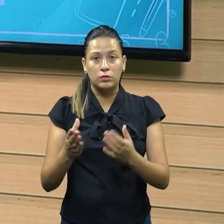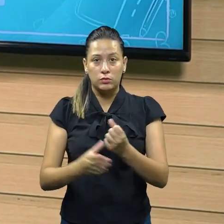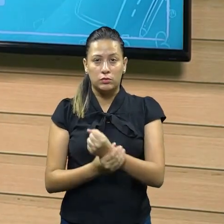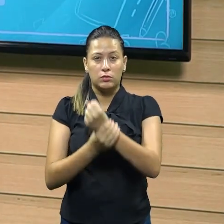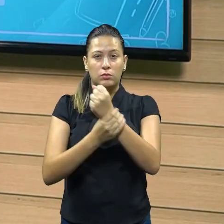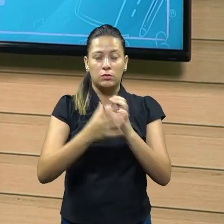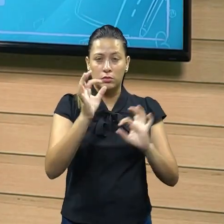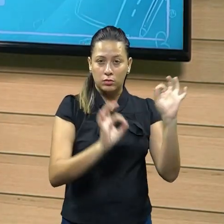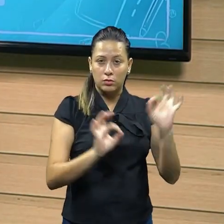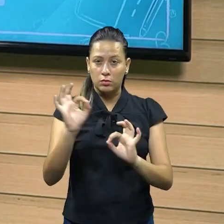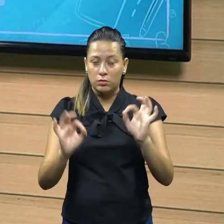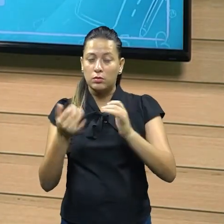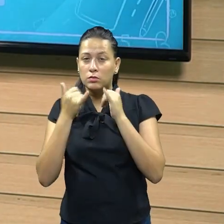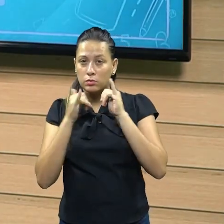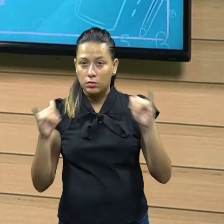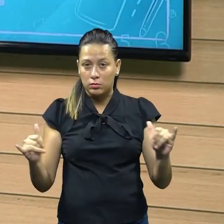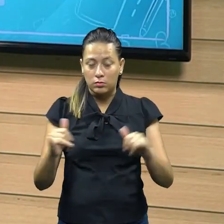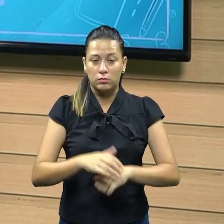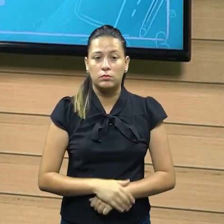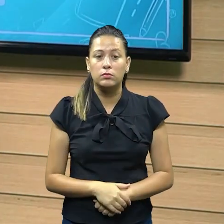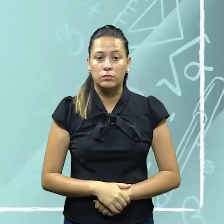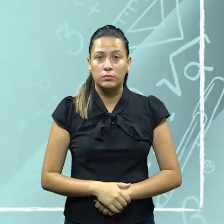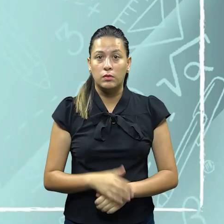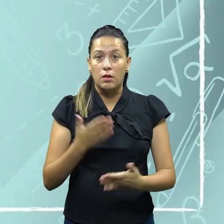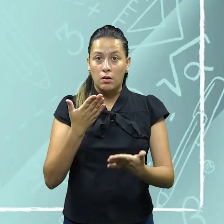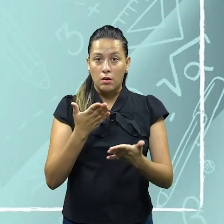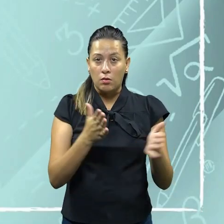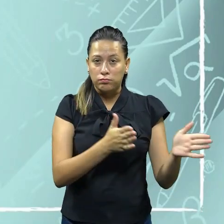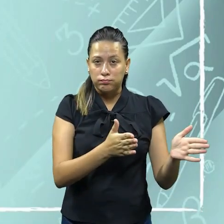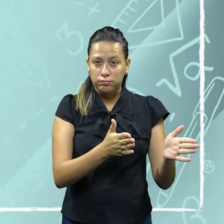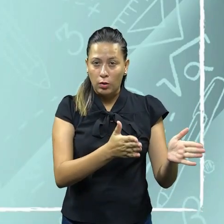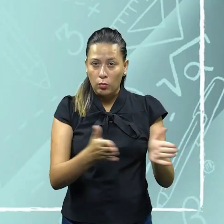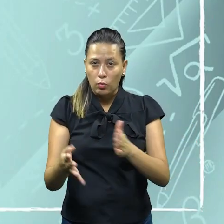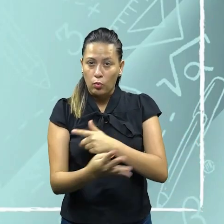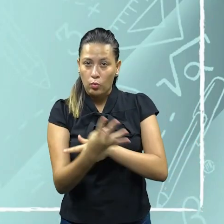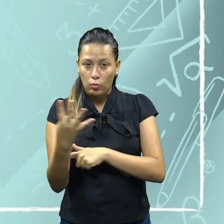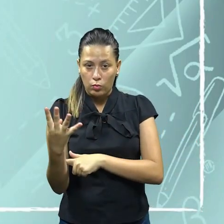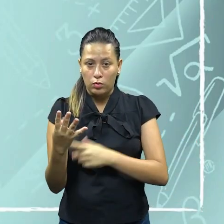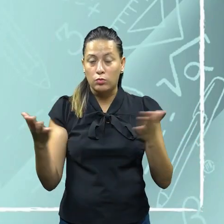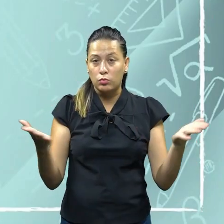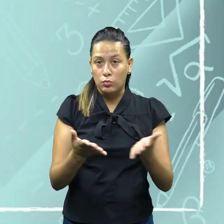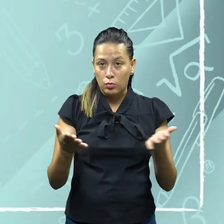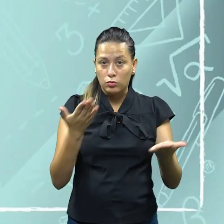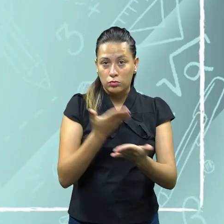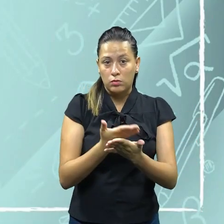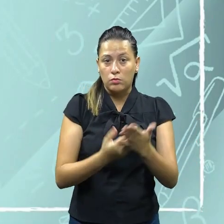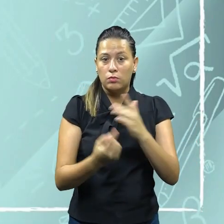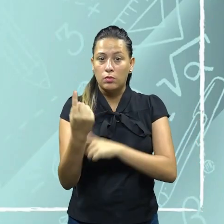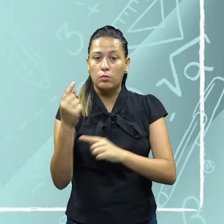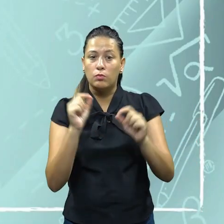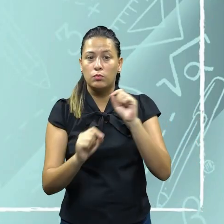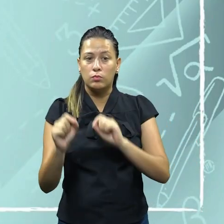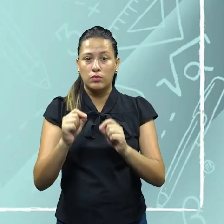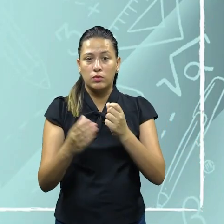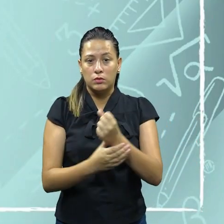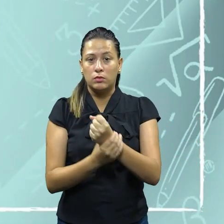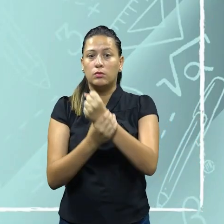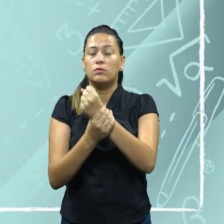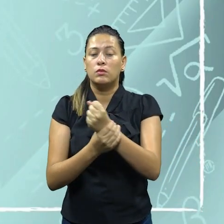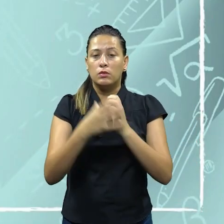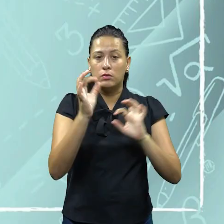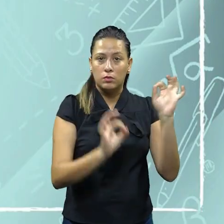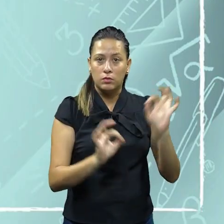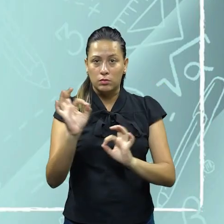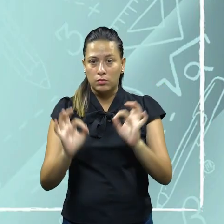aula, nosso curso na verdade, será dividido em 4 aulas. Na aula de hoje, a nossa aula 1, Segurança em Instalações